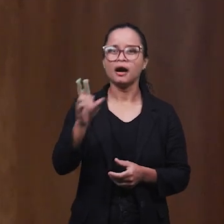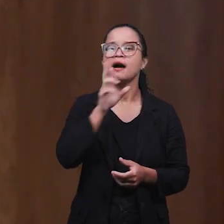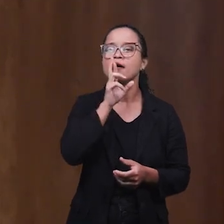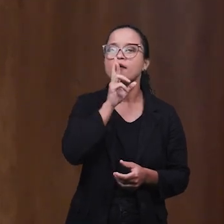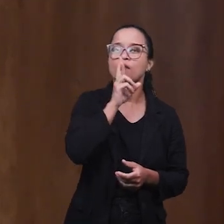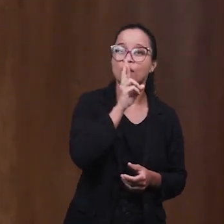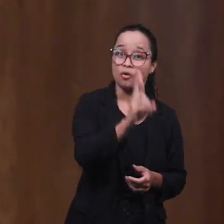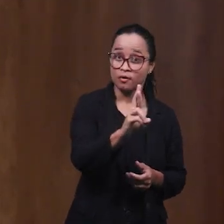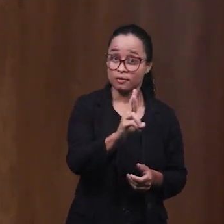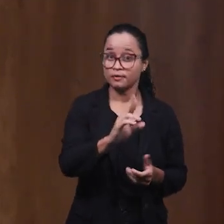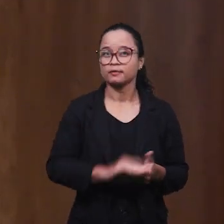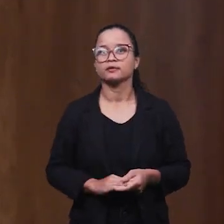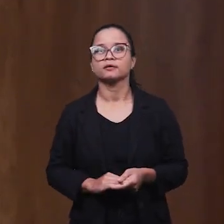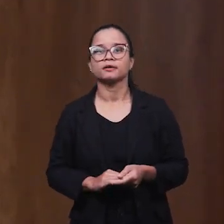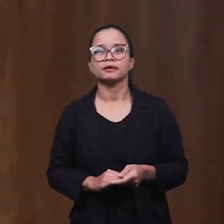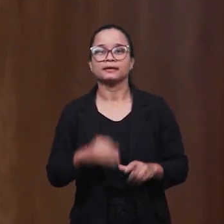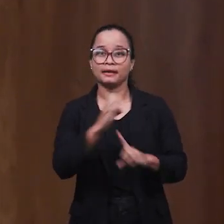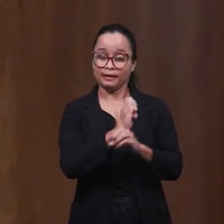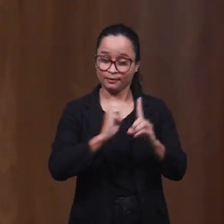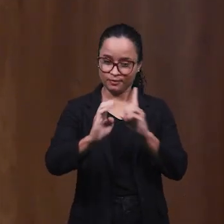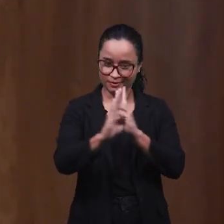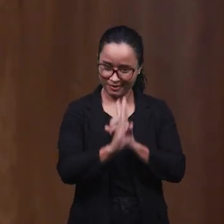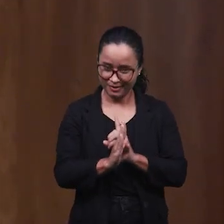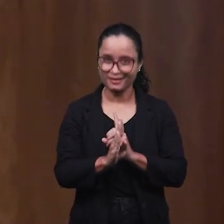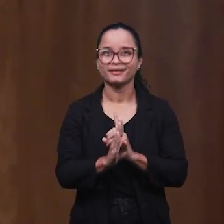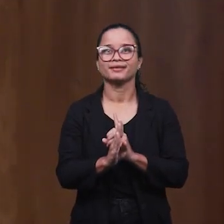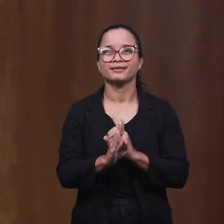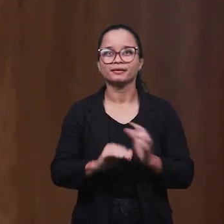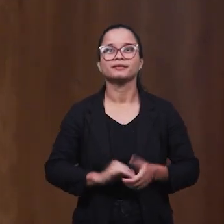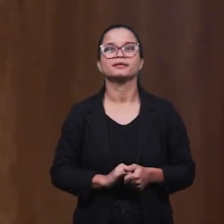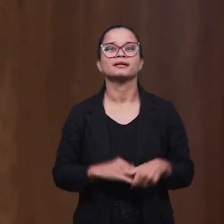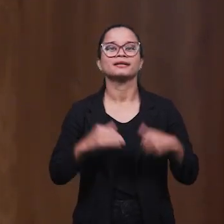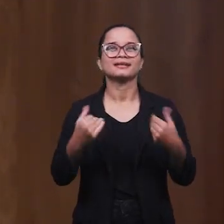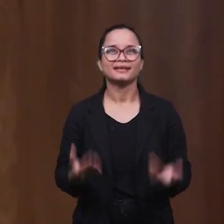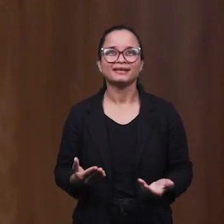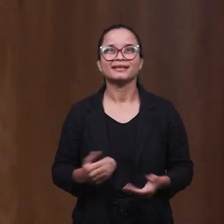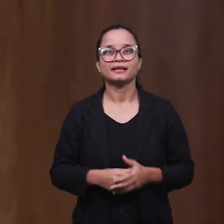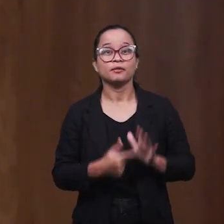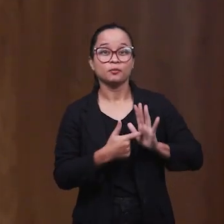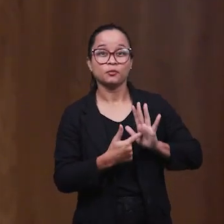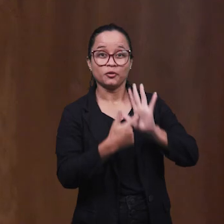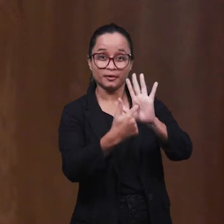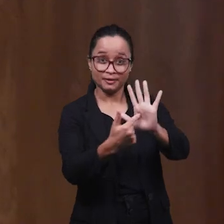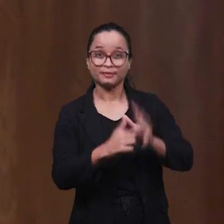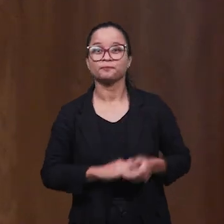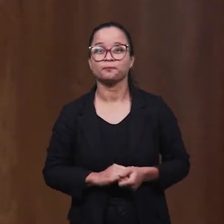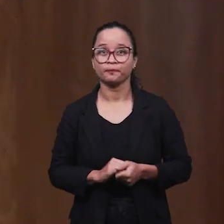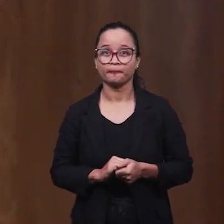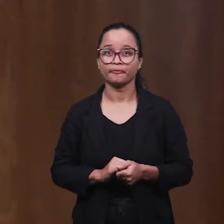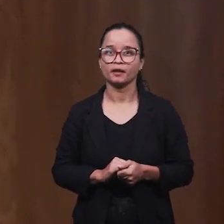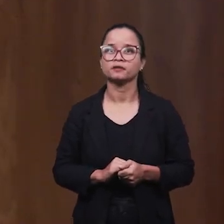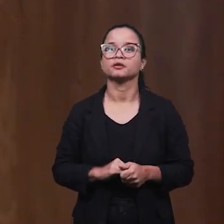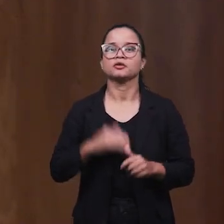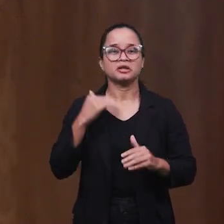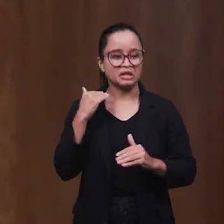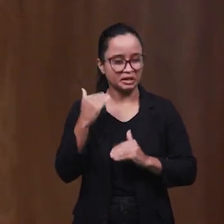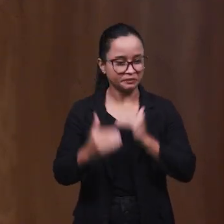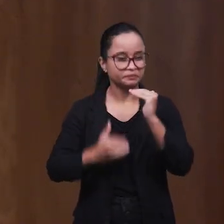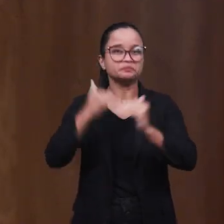respostas provenientes da Escola Bíblica Dominical têm proporcionado um